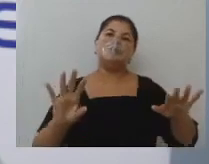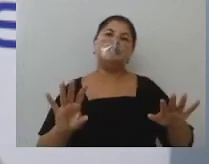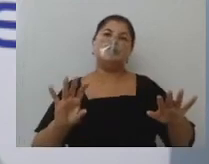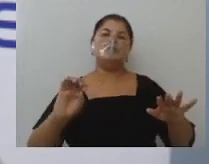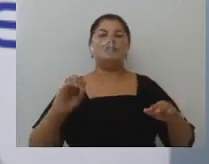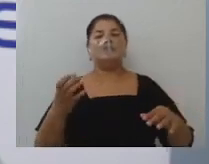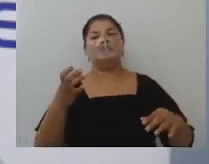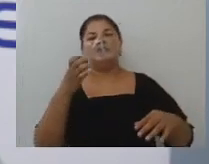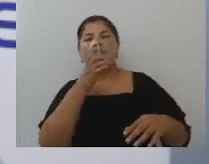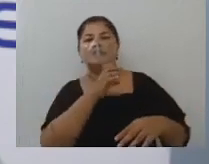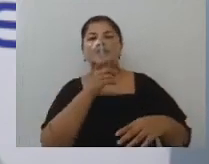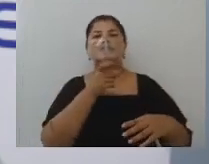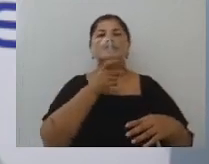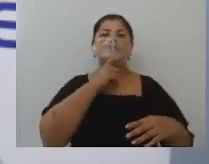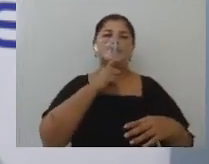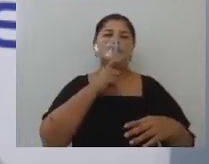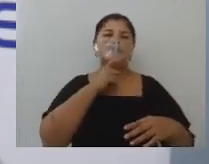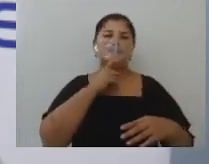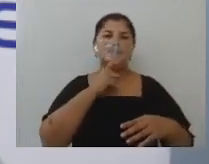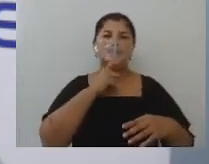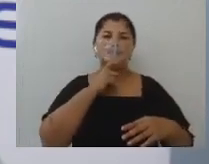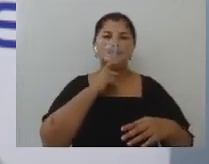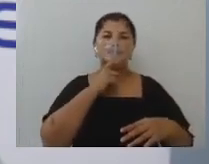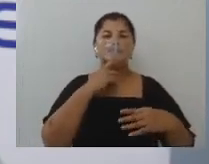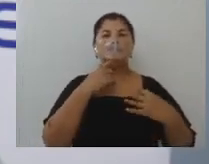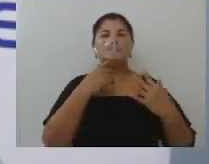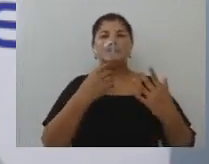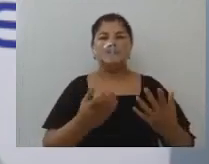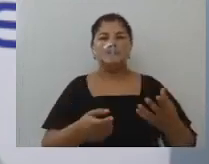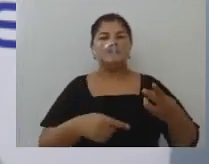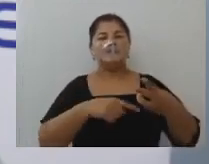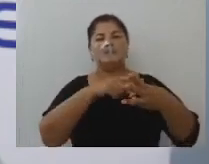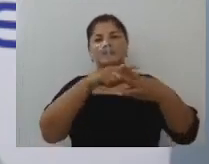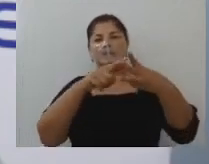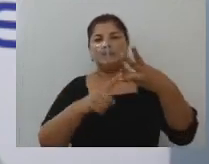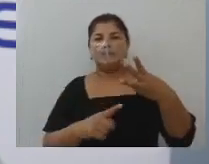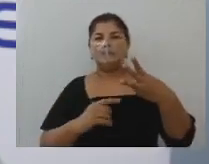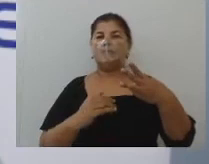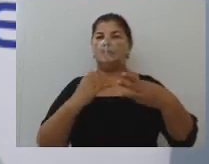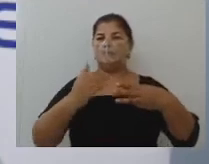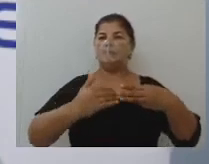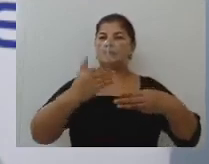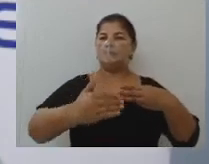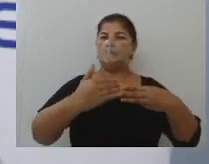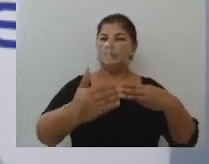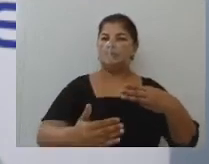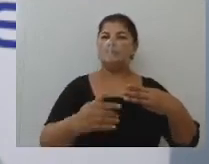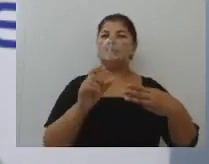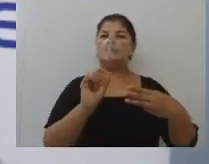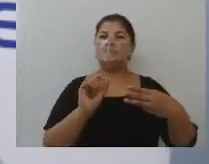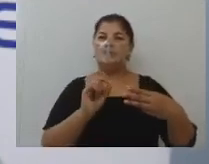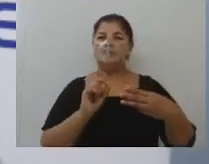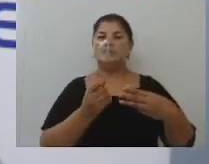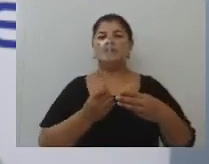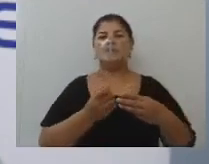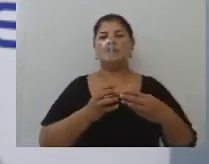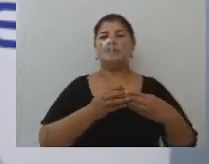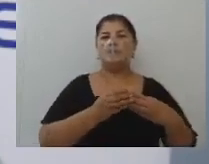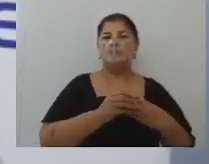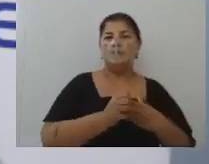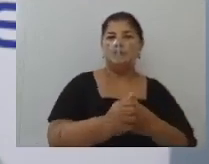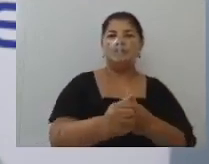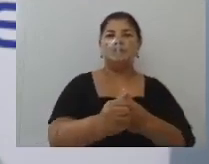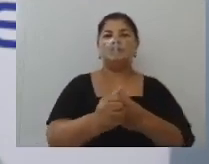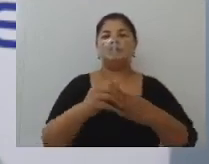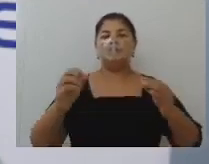para algo frio. E vimos 3 processos para isso. O processo de condução, onde a